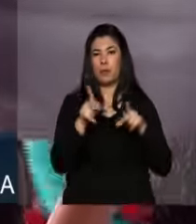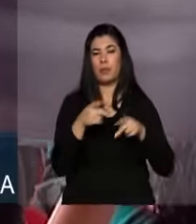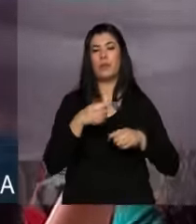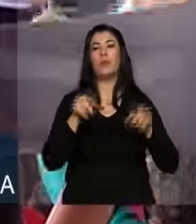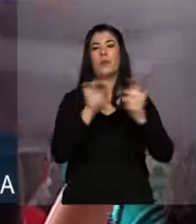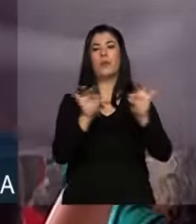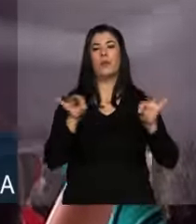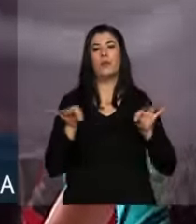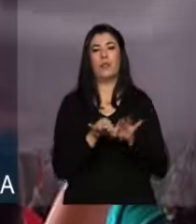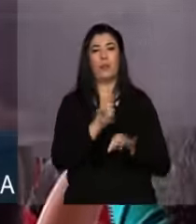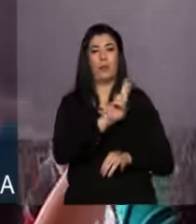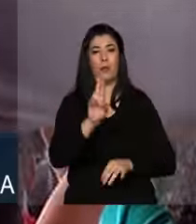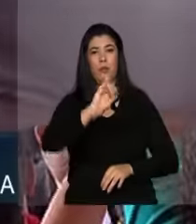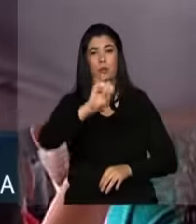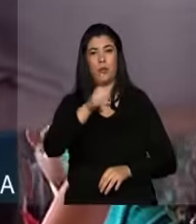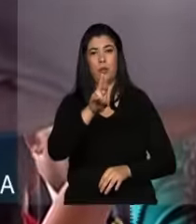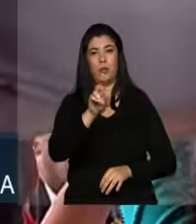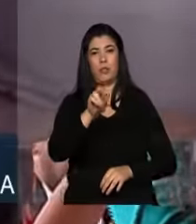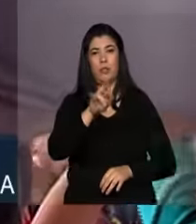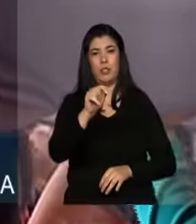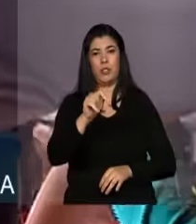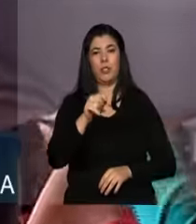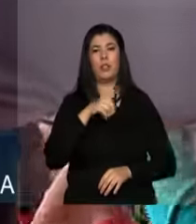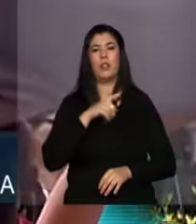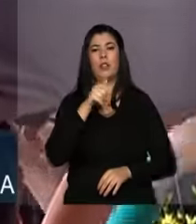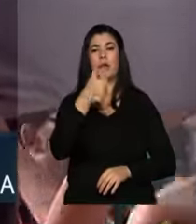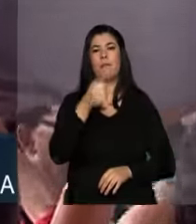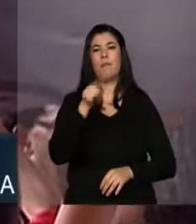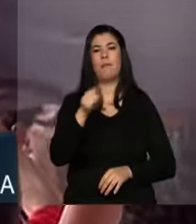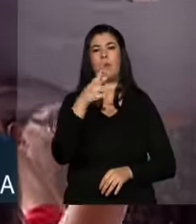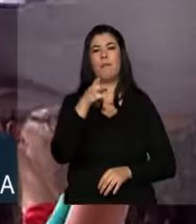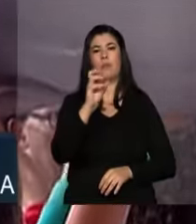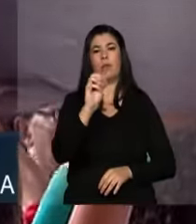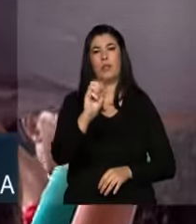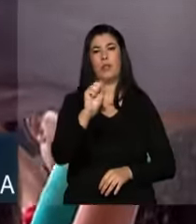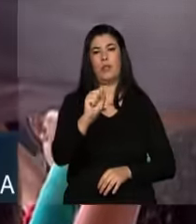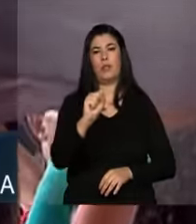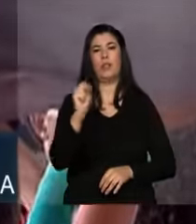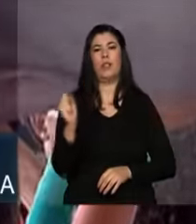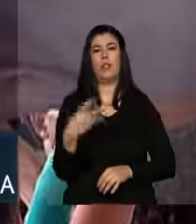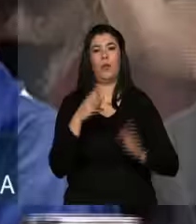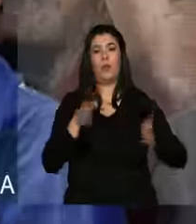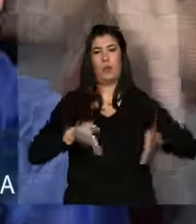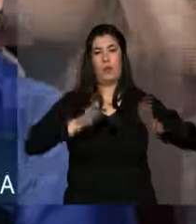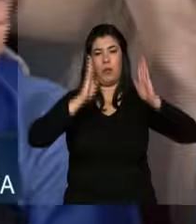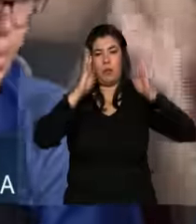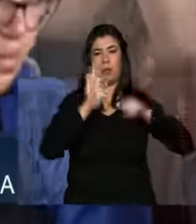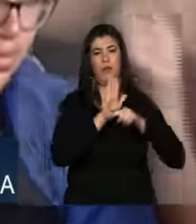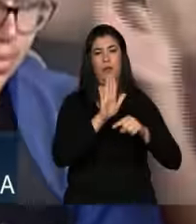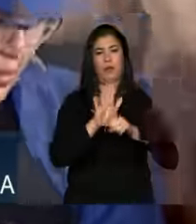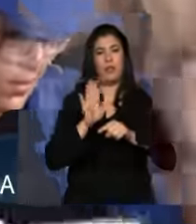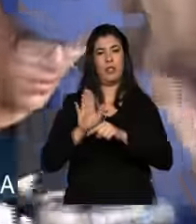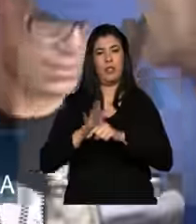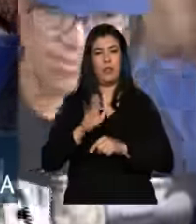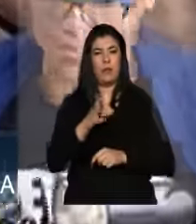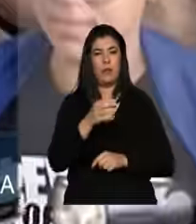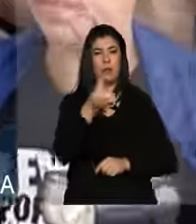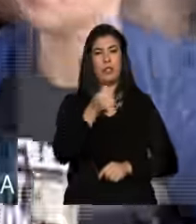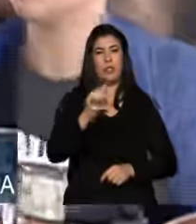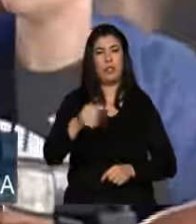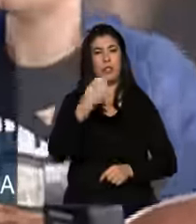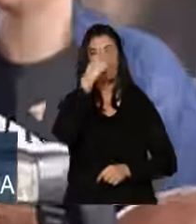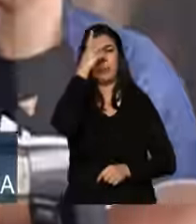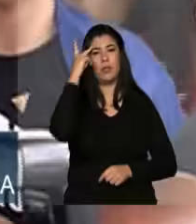do residencial Juazeiro 1. São 1.480 apartamentos que vão beneficiar 6